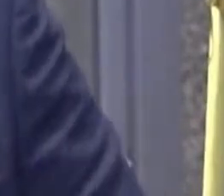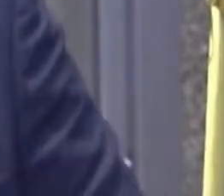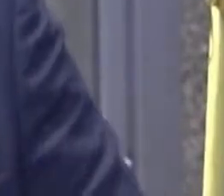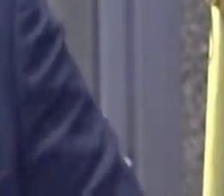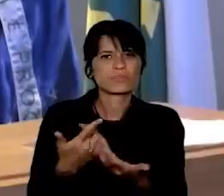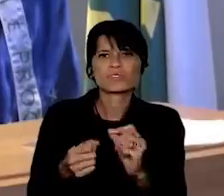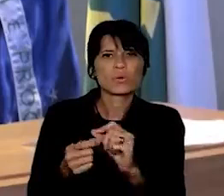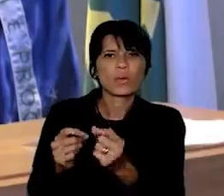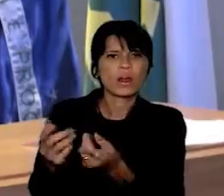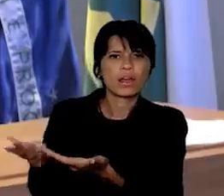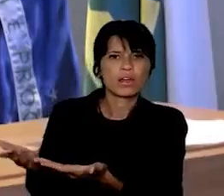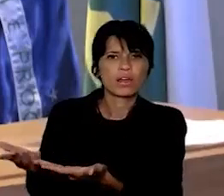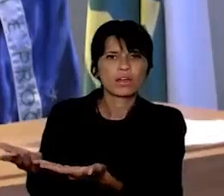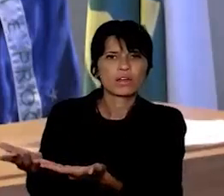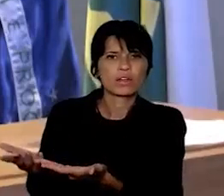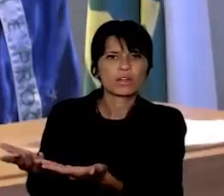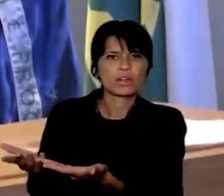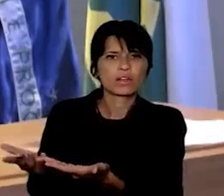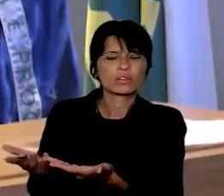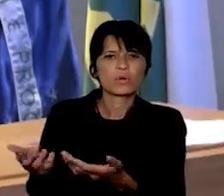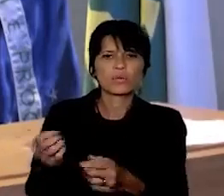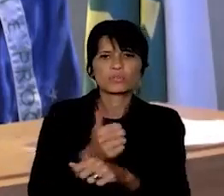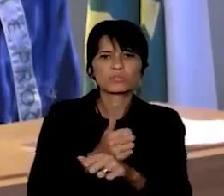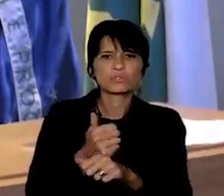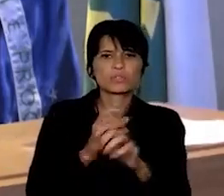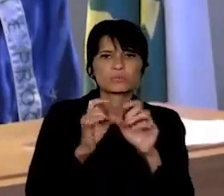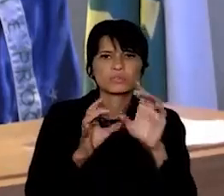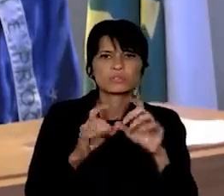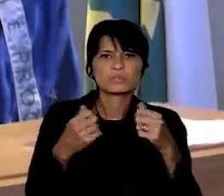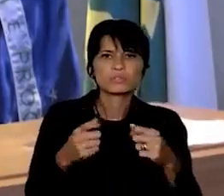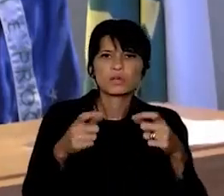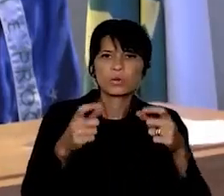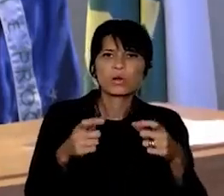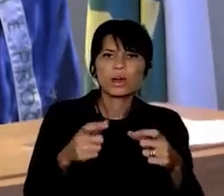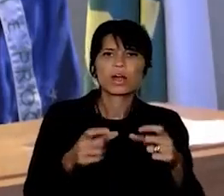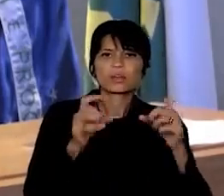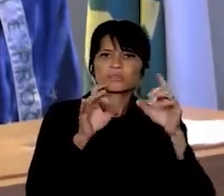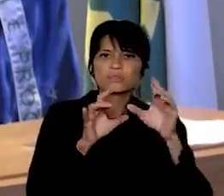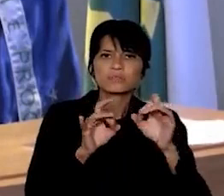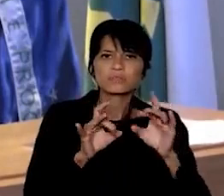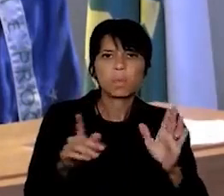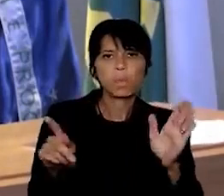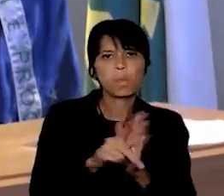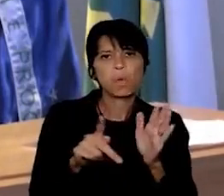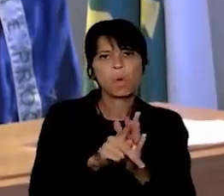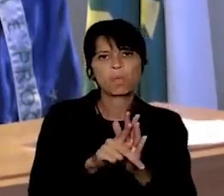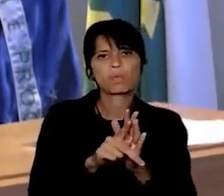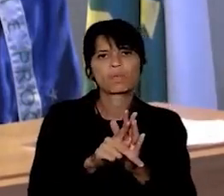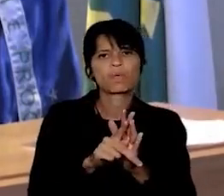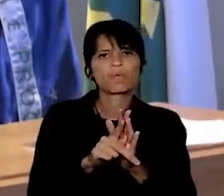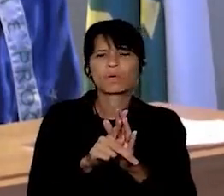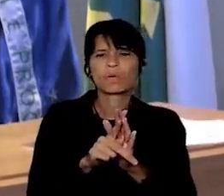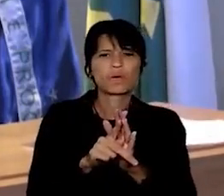em tese lá então profissionais especializados devem ficar em locais especializados então fazer essa devolução da